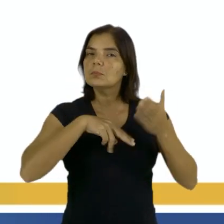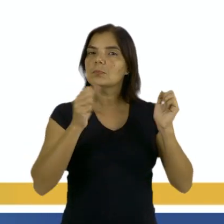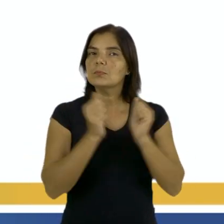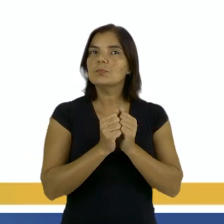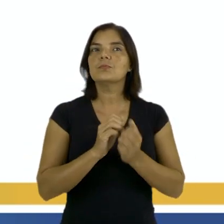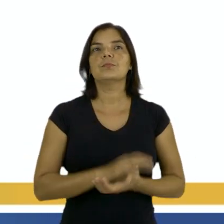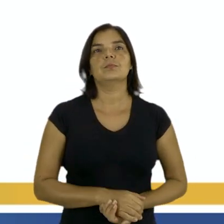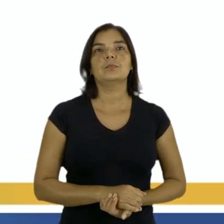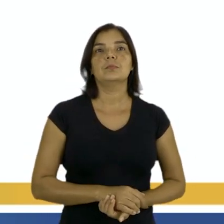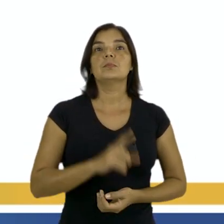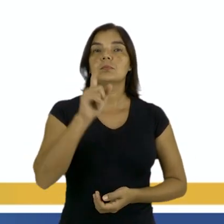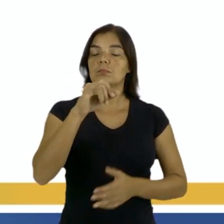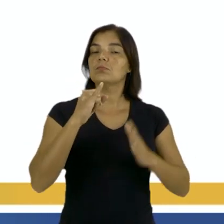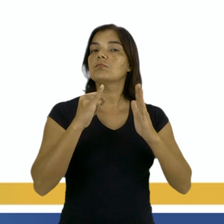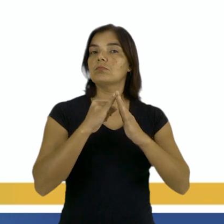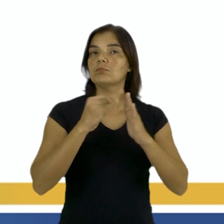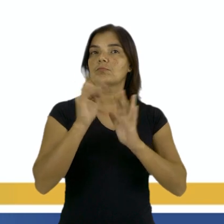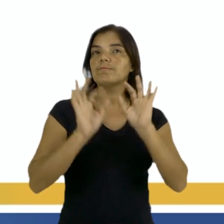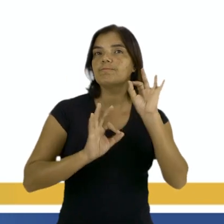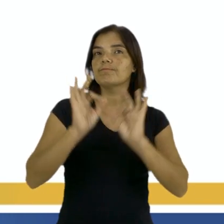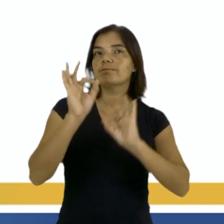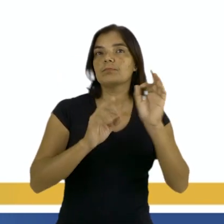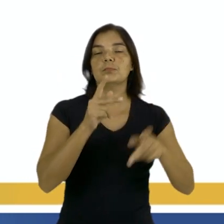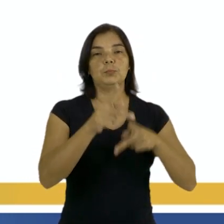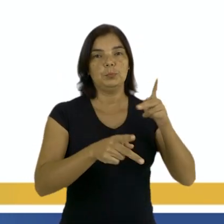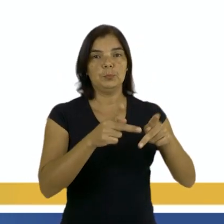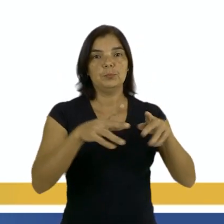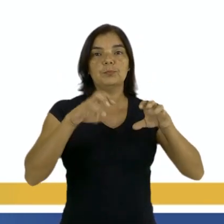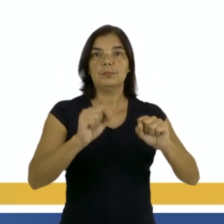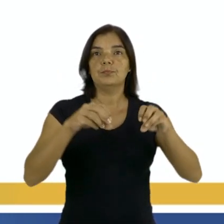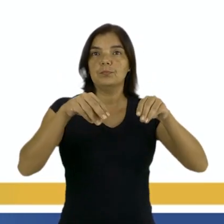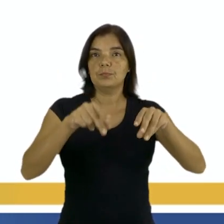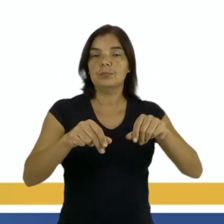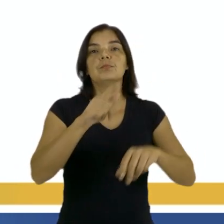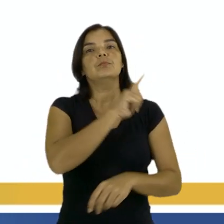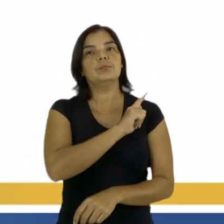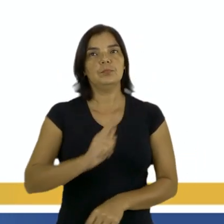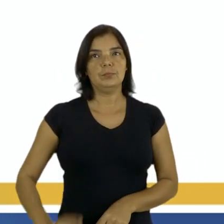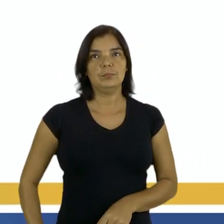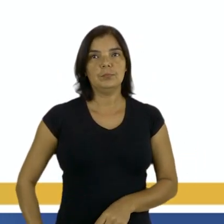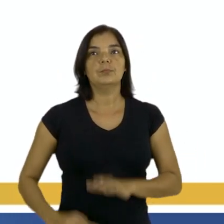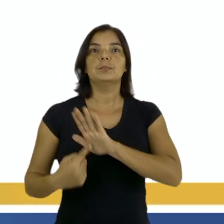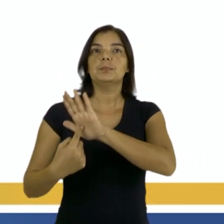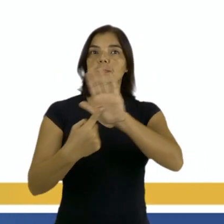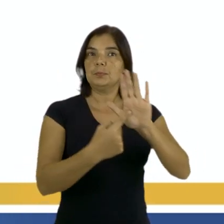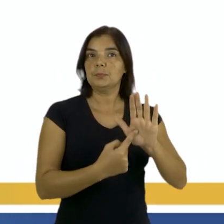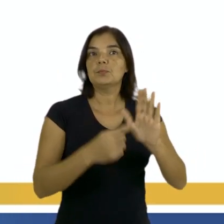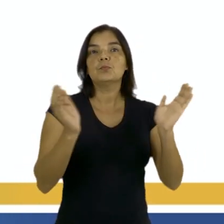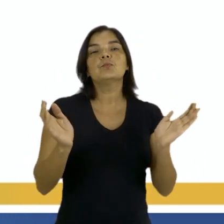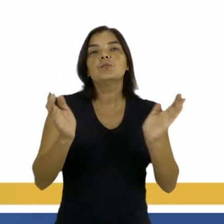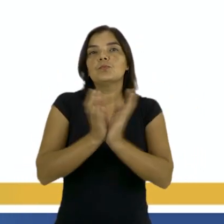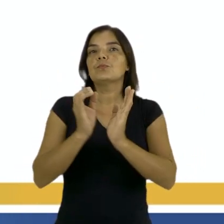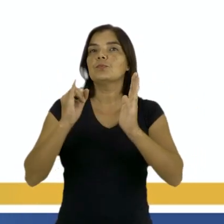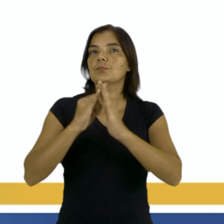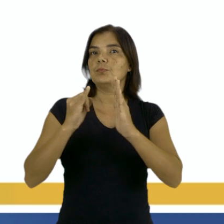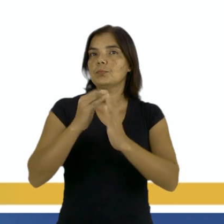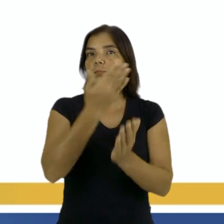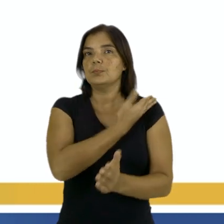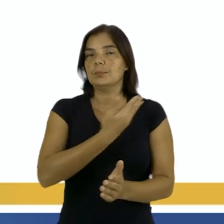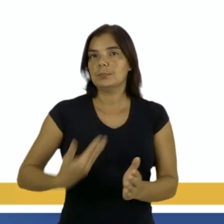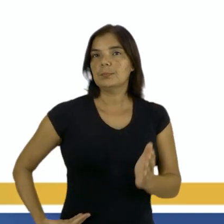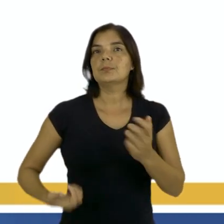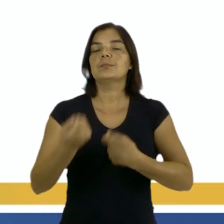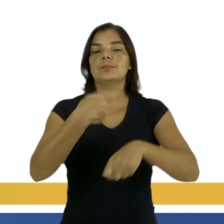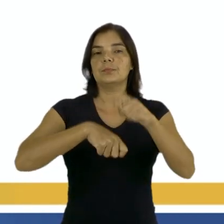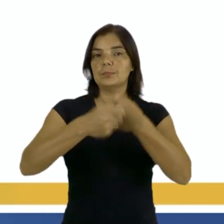junto? É uma instituição formada por povo, território e governo. Representa, portanto, um conjunto de instituições